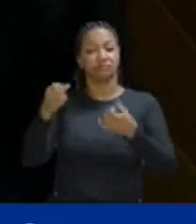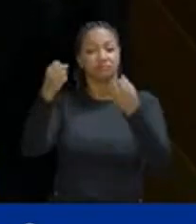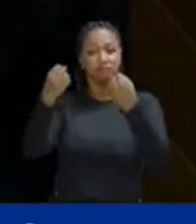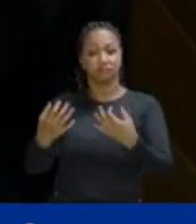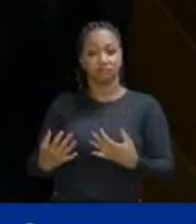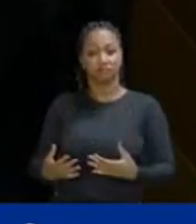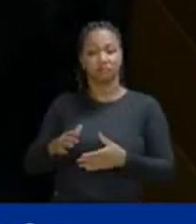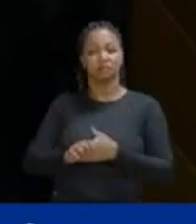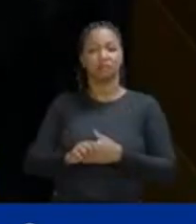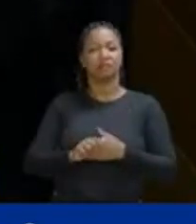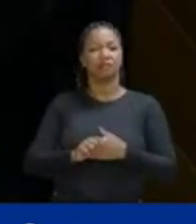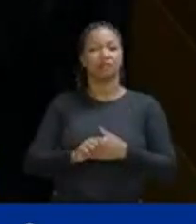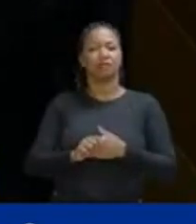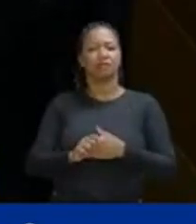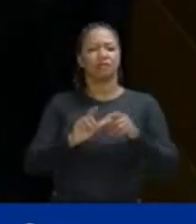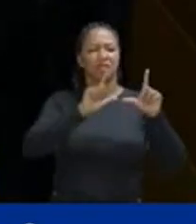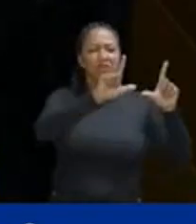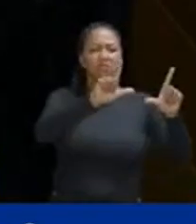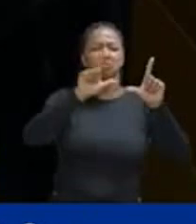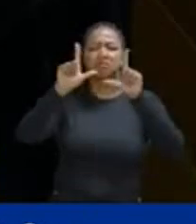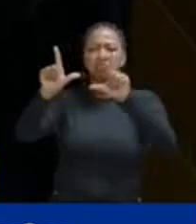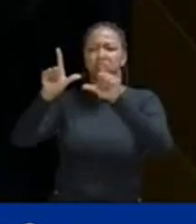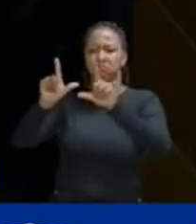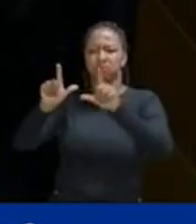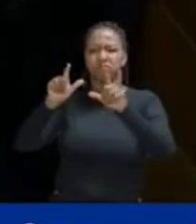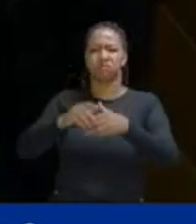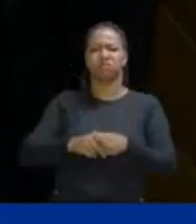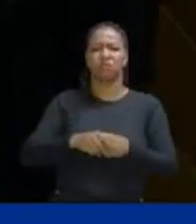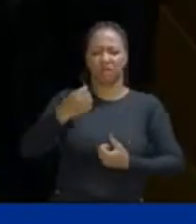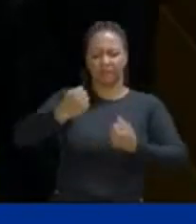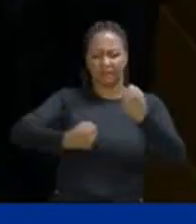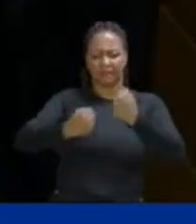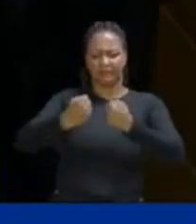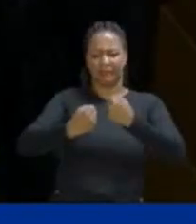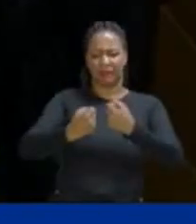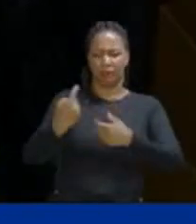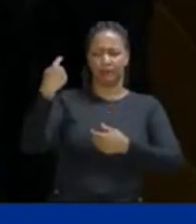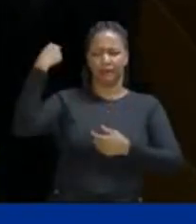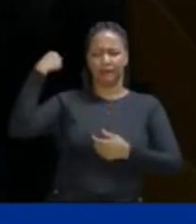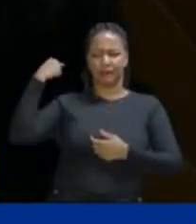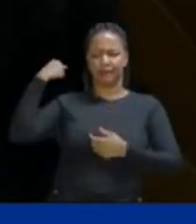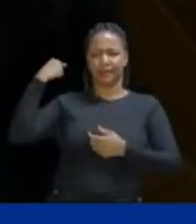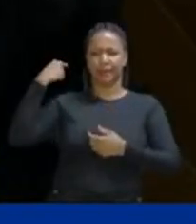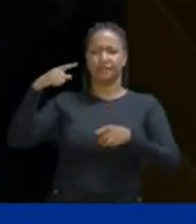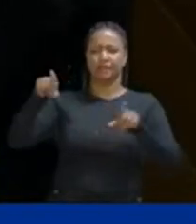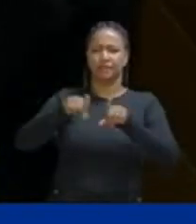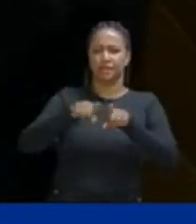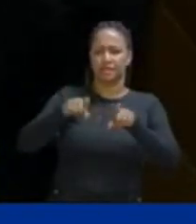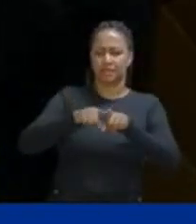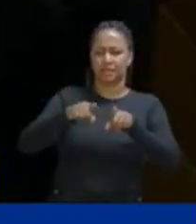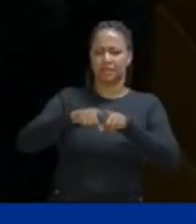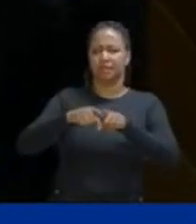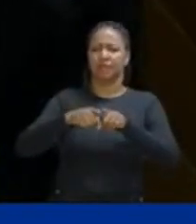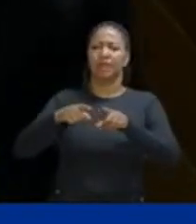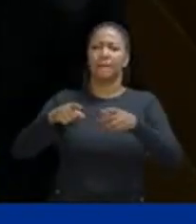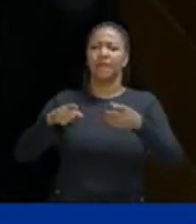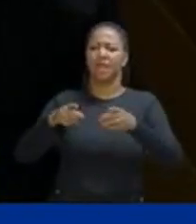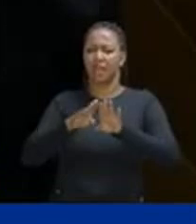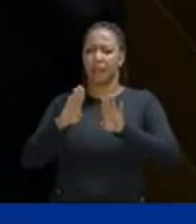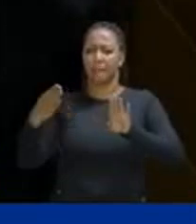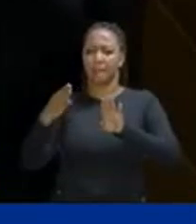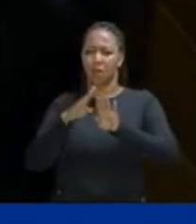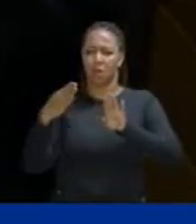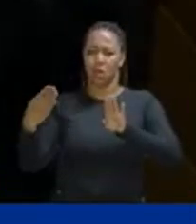a colagem de adesivo no para-brisa traseiro e nas portas do carro não é conduta coibida pela